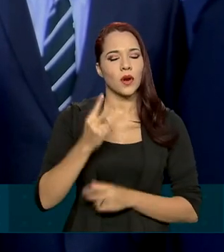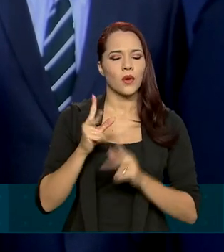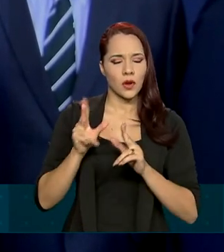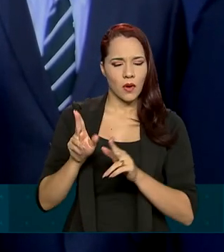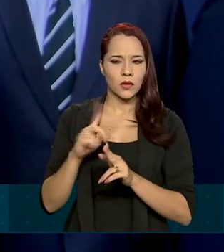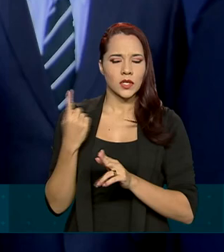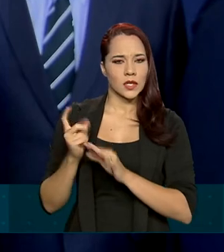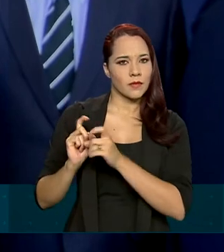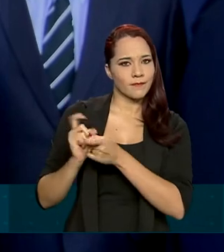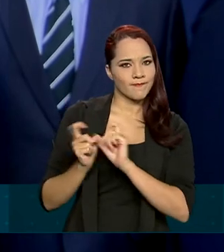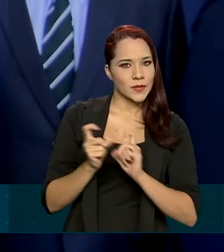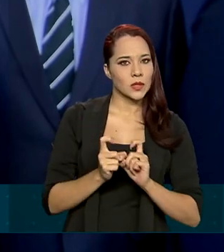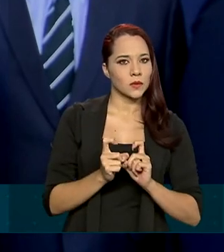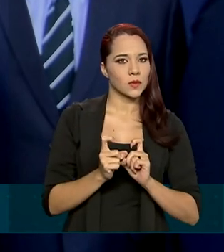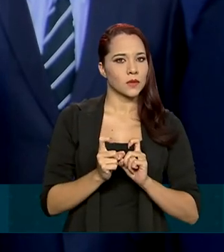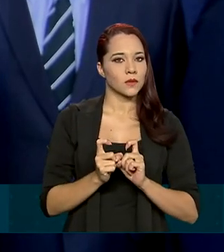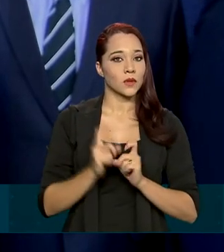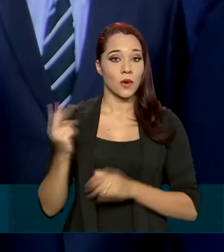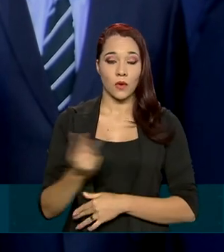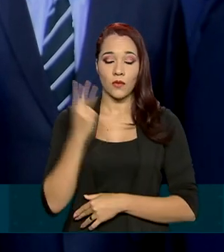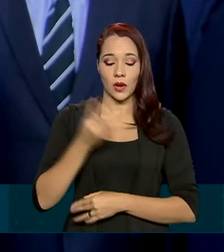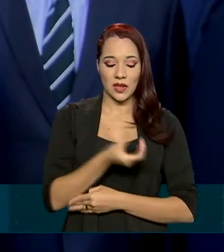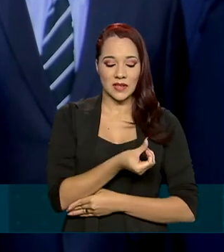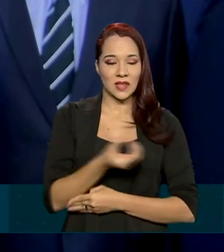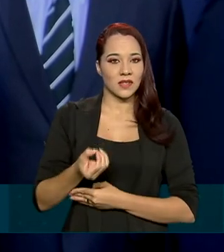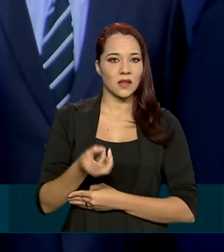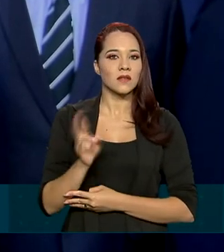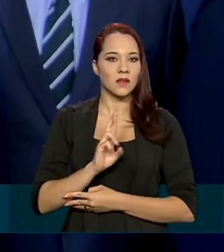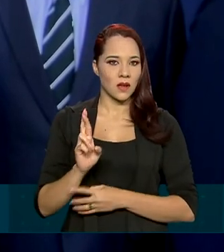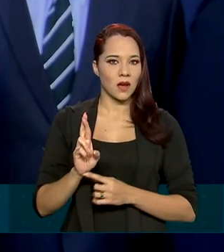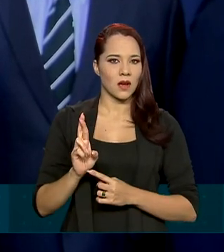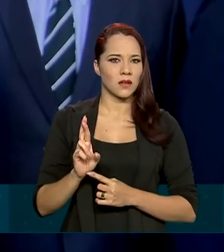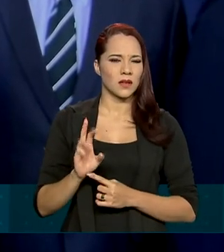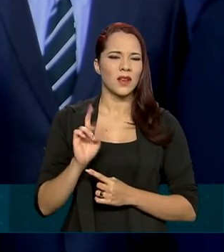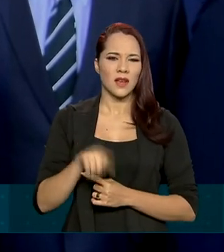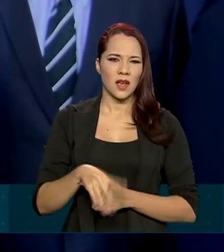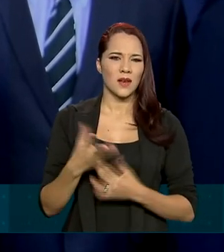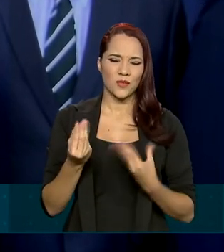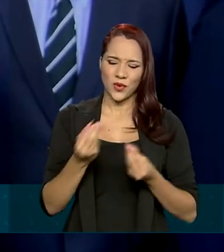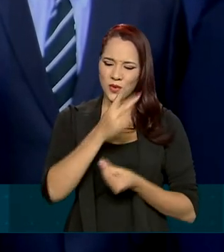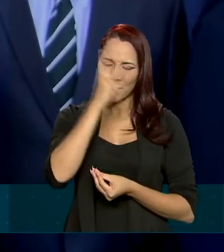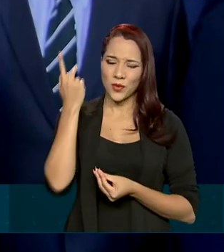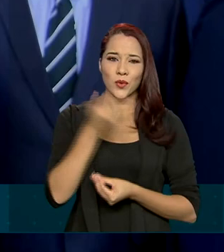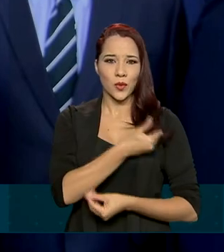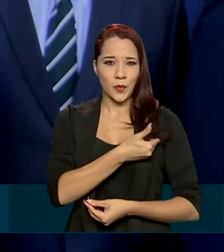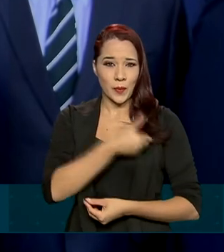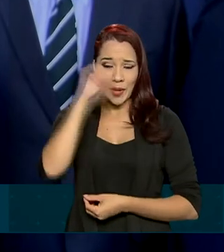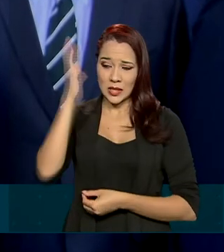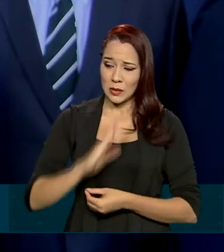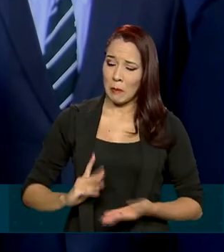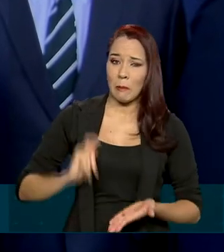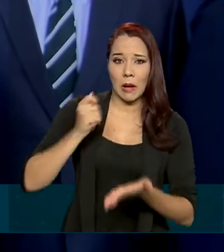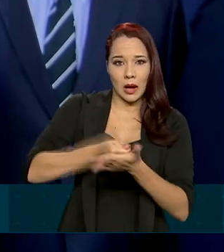dizendo, é 600. É muito para quem paga, no caso o Brasil.